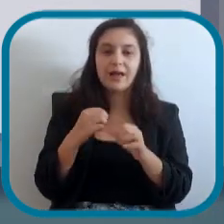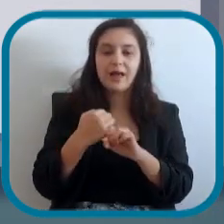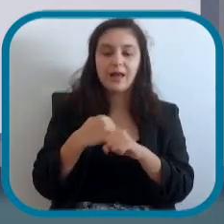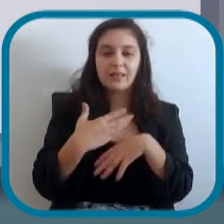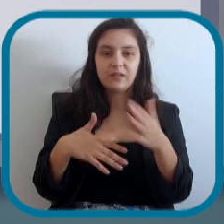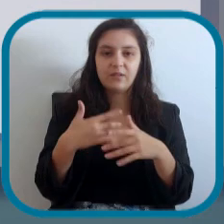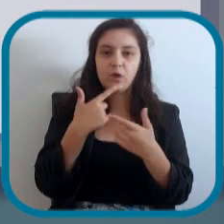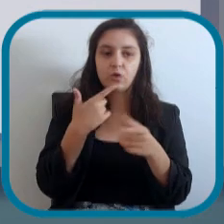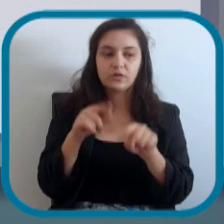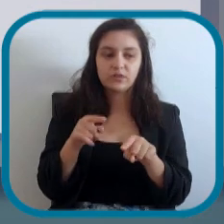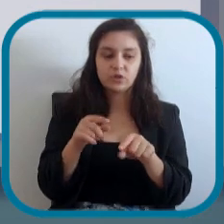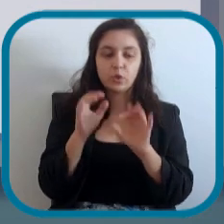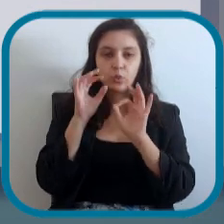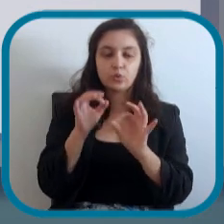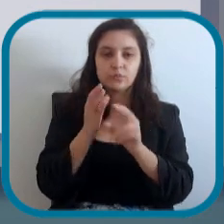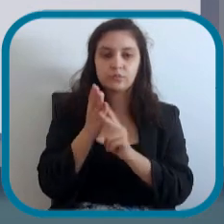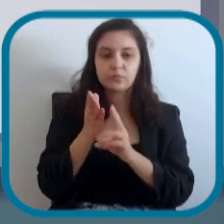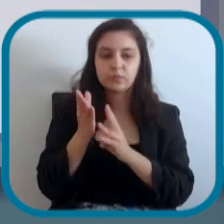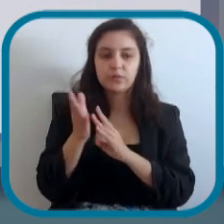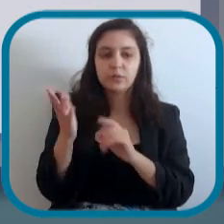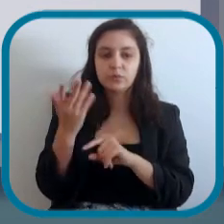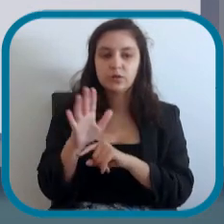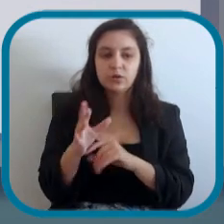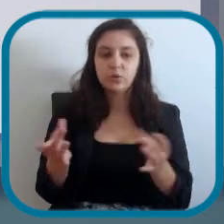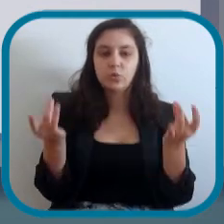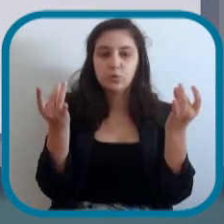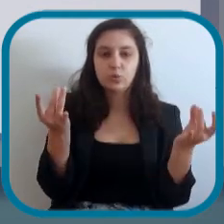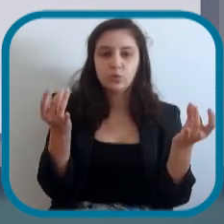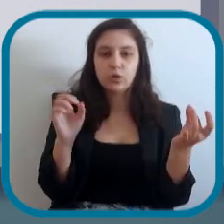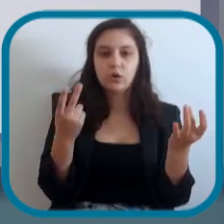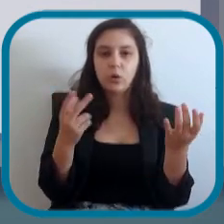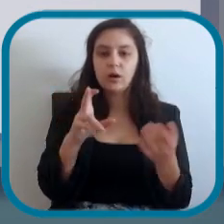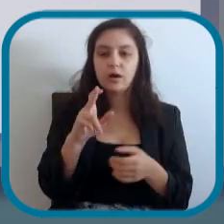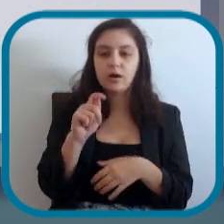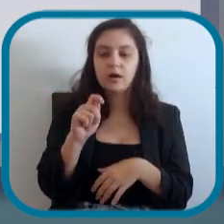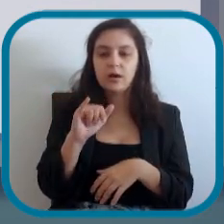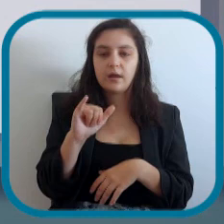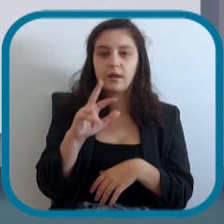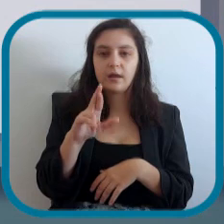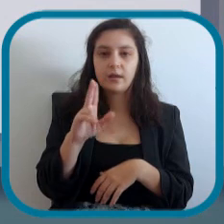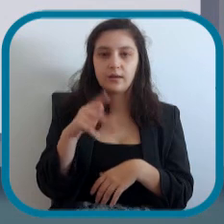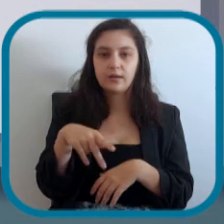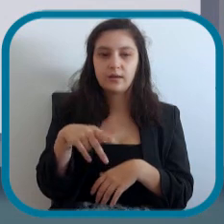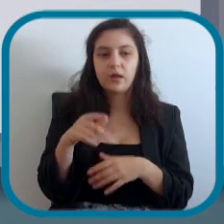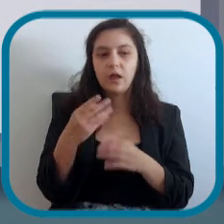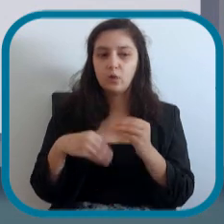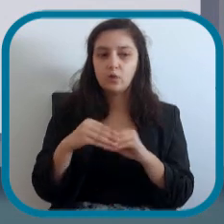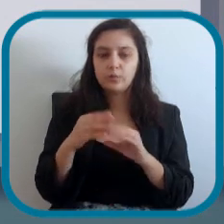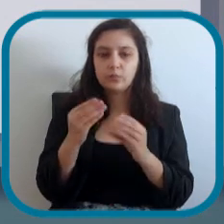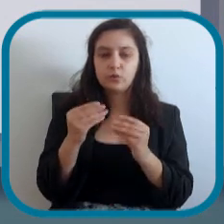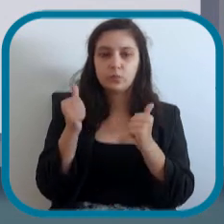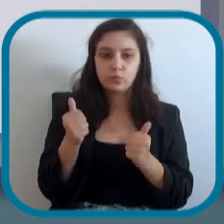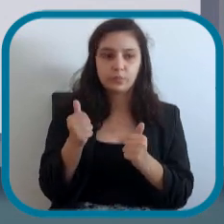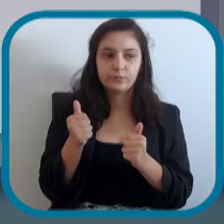forma a reorganizar a atividade cerebral. As terapias alternativas, como yoga ou reiki, são também um